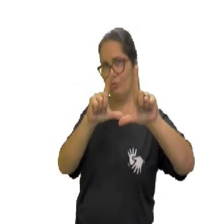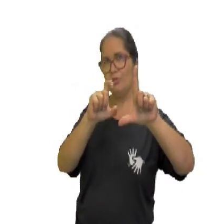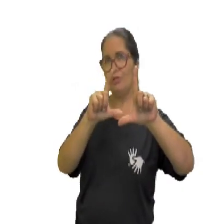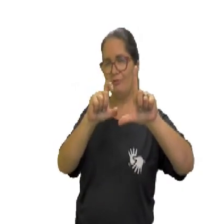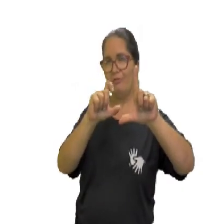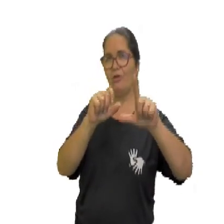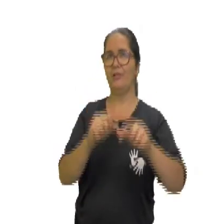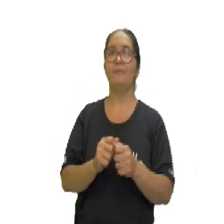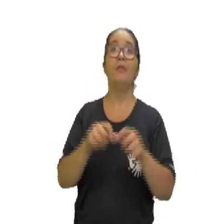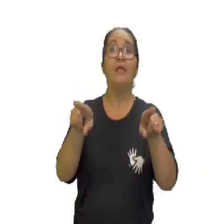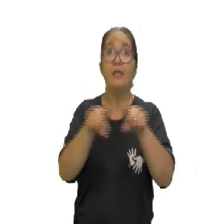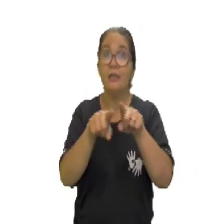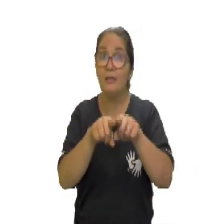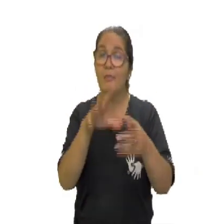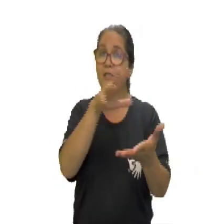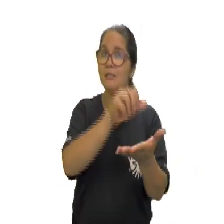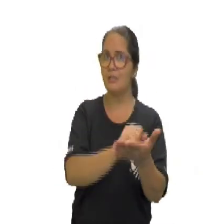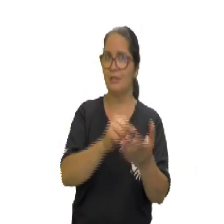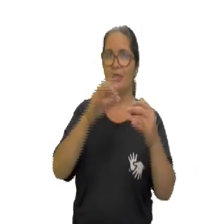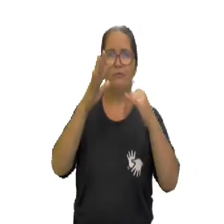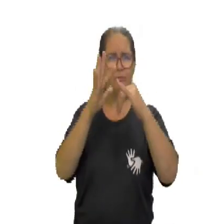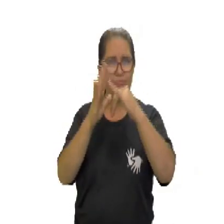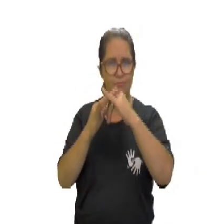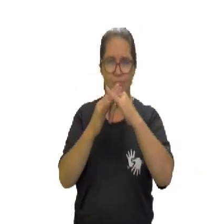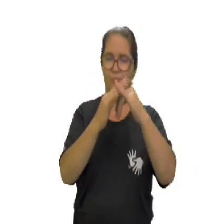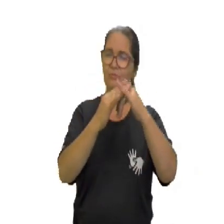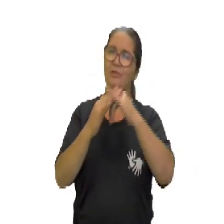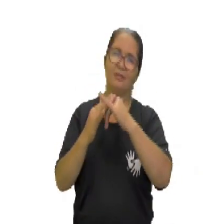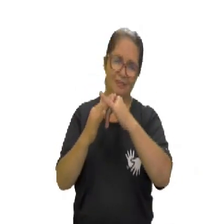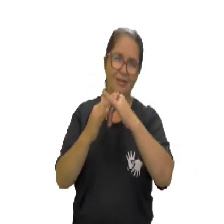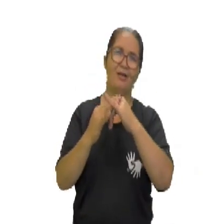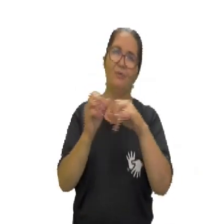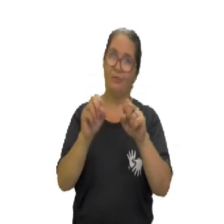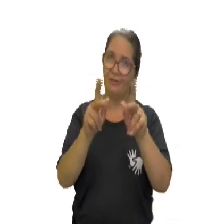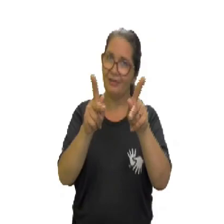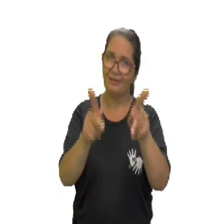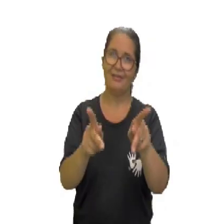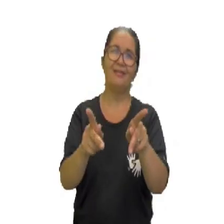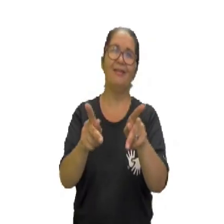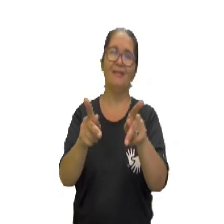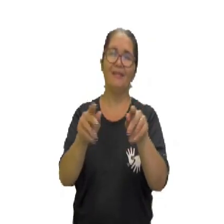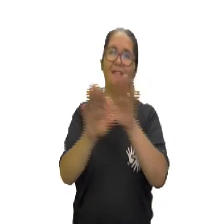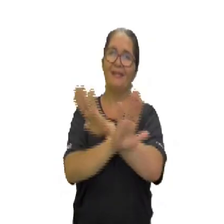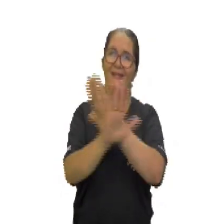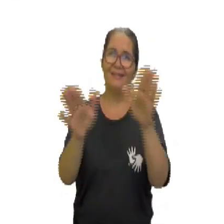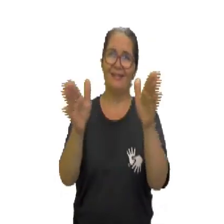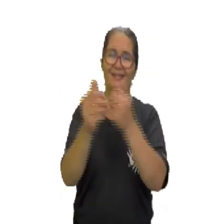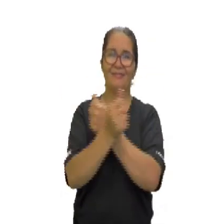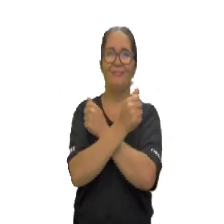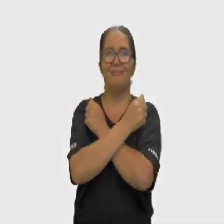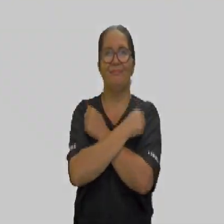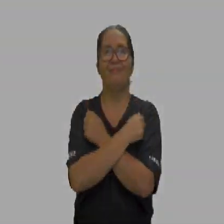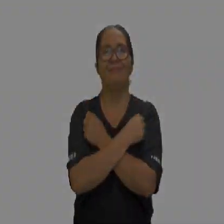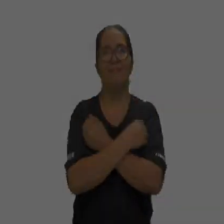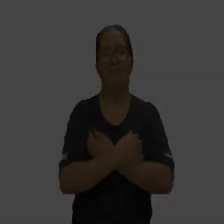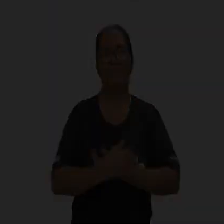E não se esqueça de inscrever no nosso canal no YouTube SMED-GV. Até a próxima aula, pessoal!